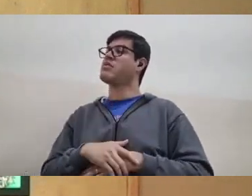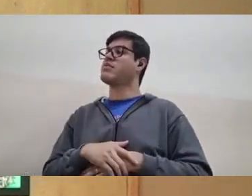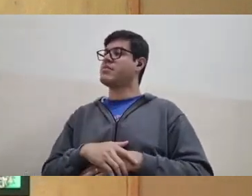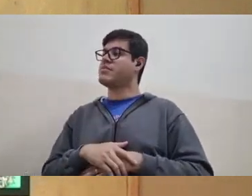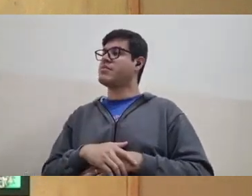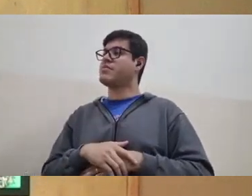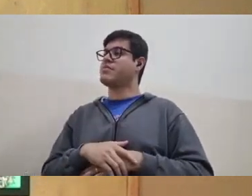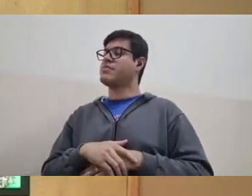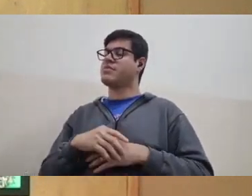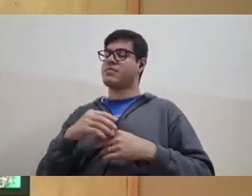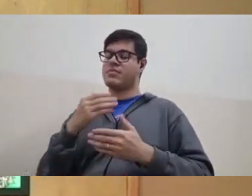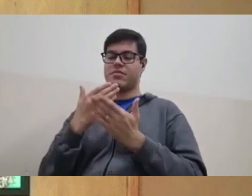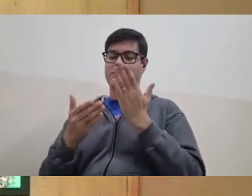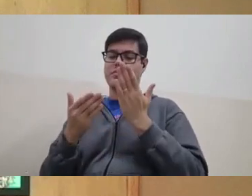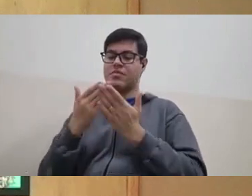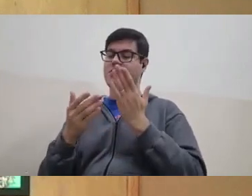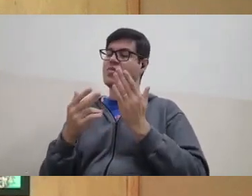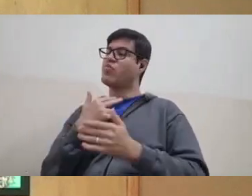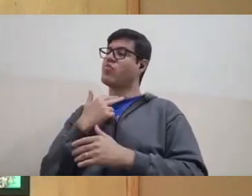bastante